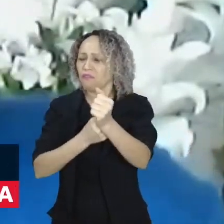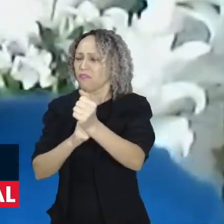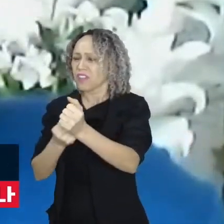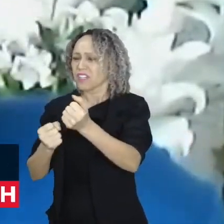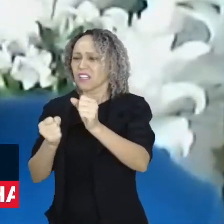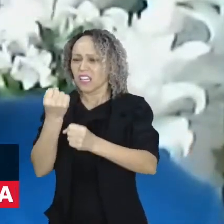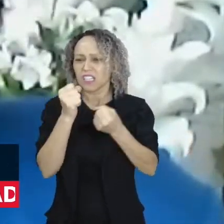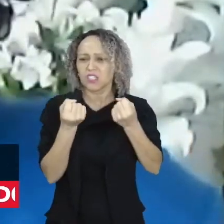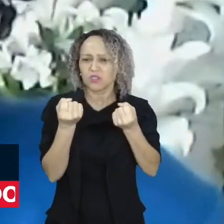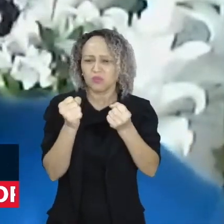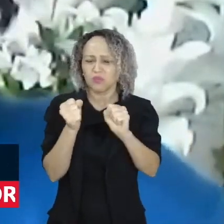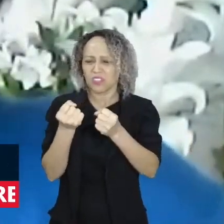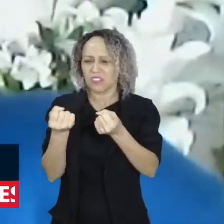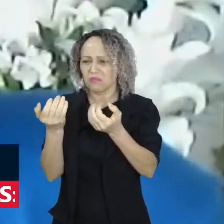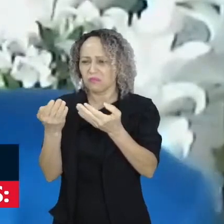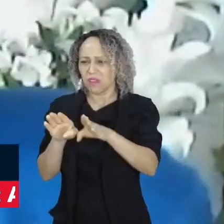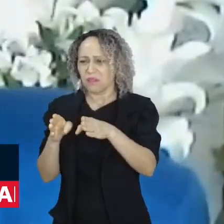da Silva.